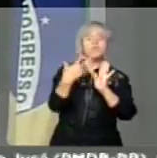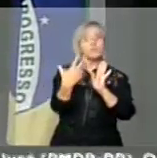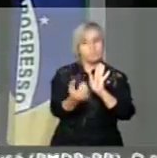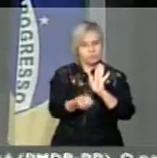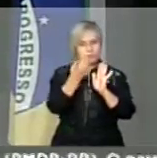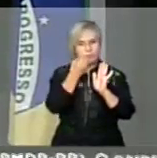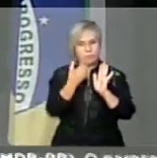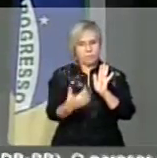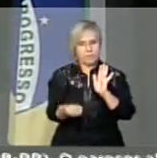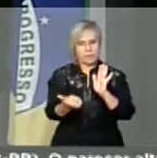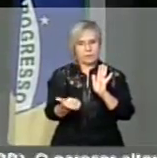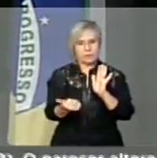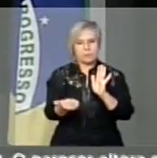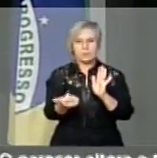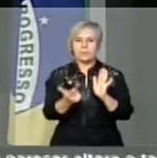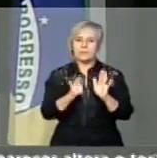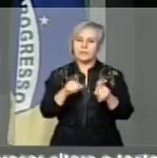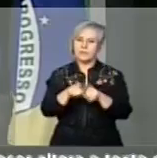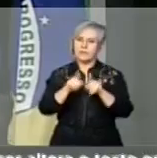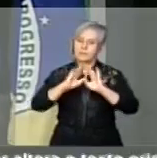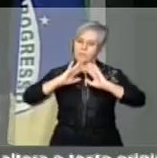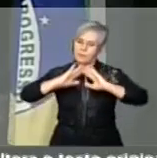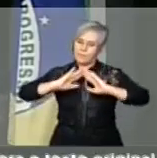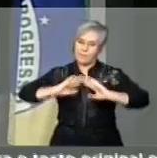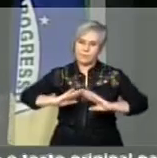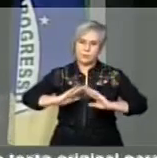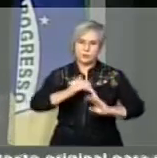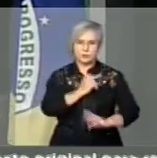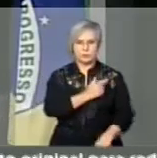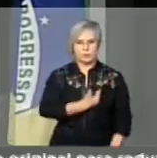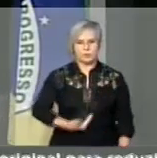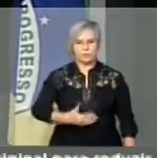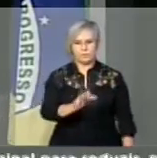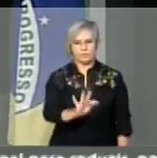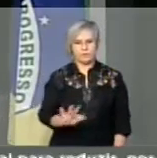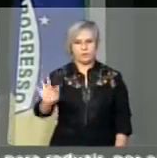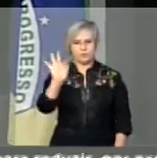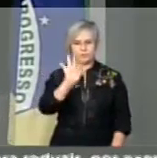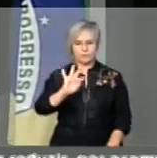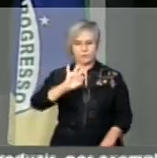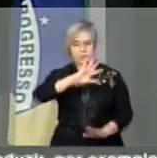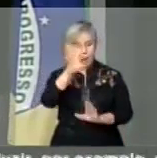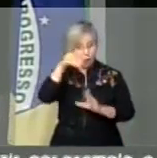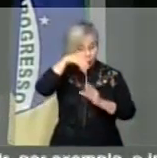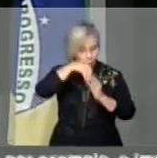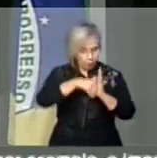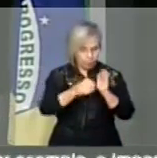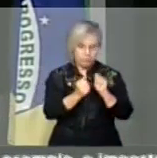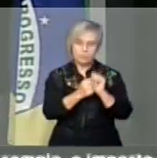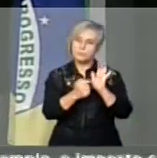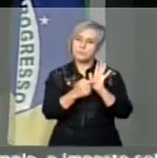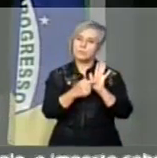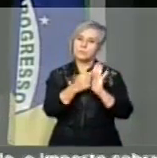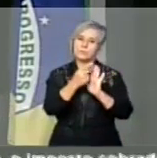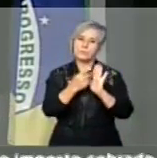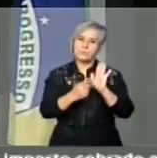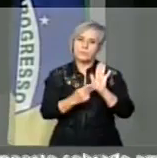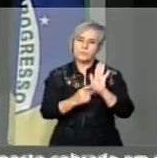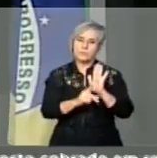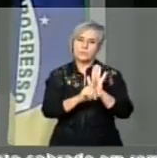consideradas. Houve uma solicitação do governo federal que se colocasse aqui um